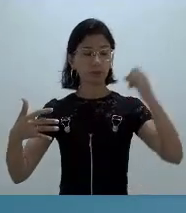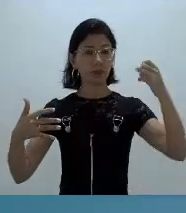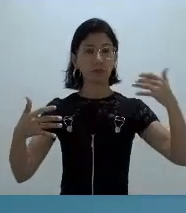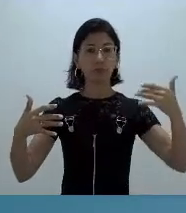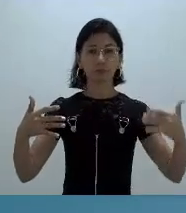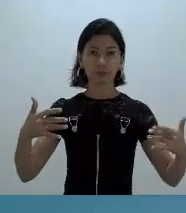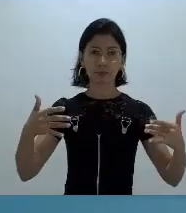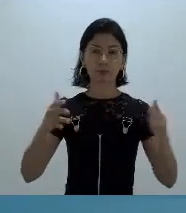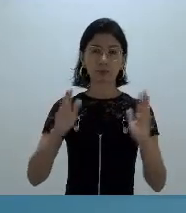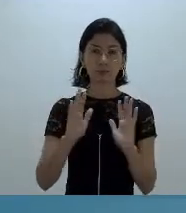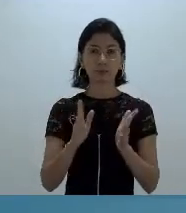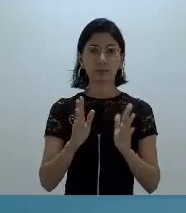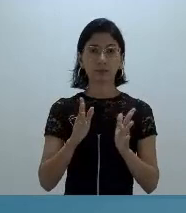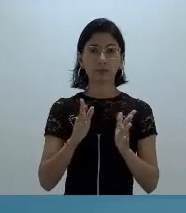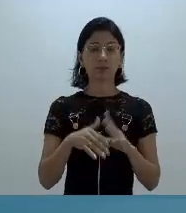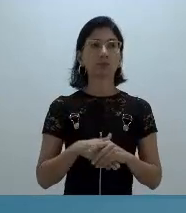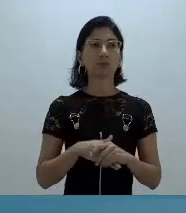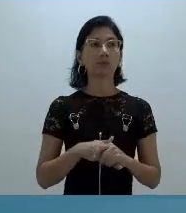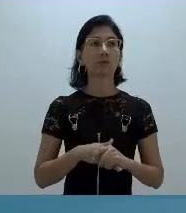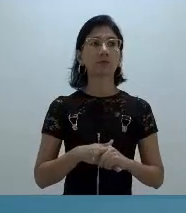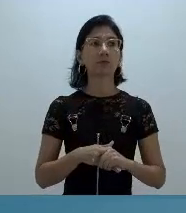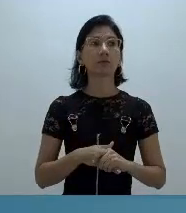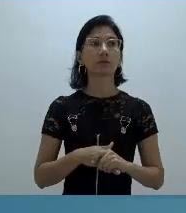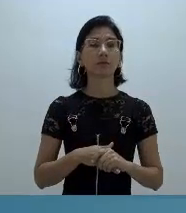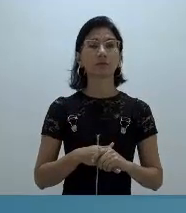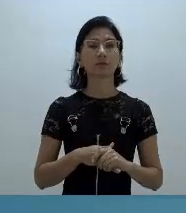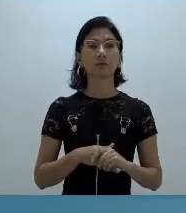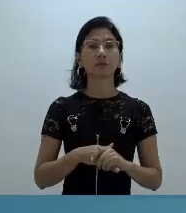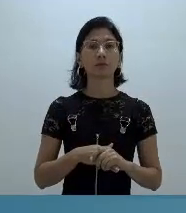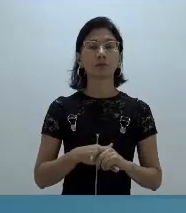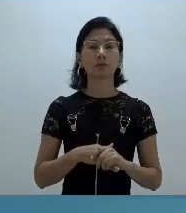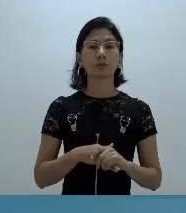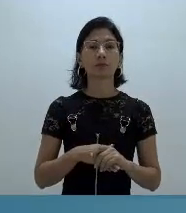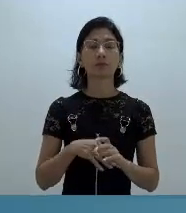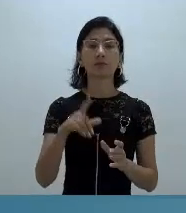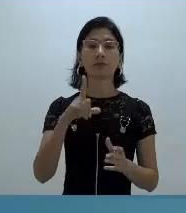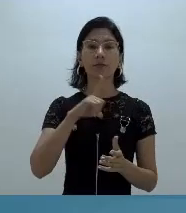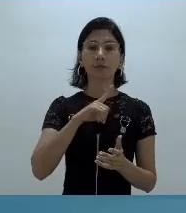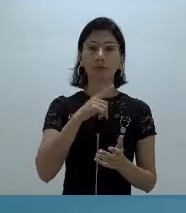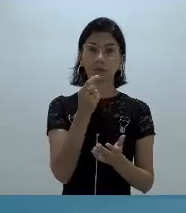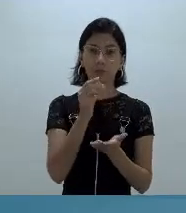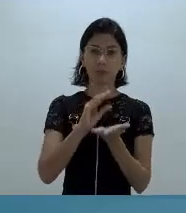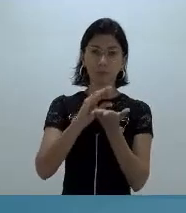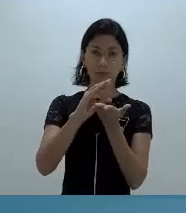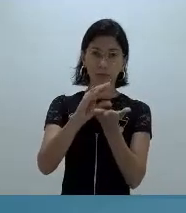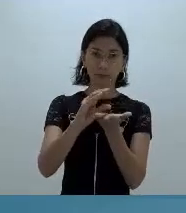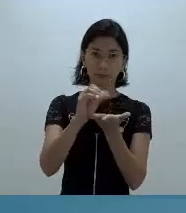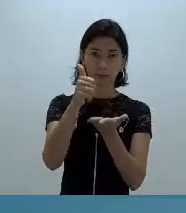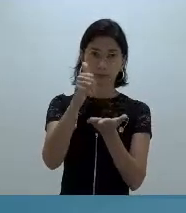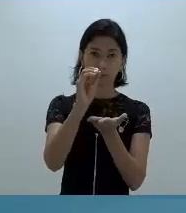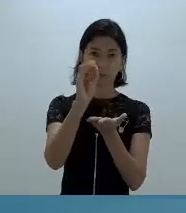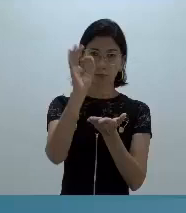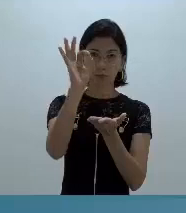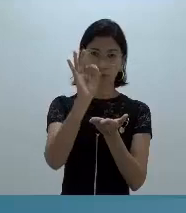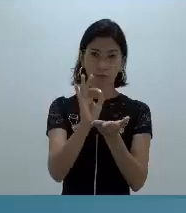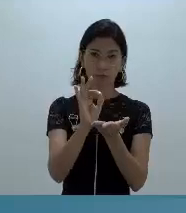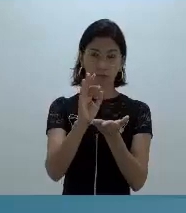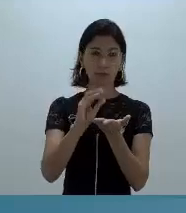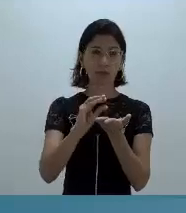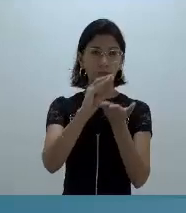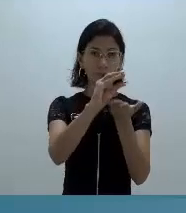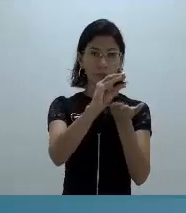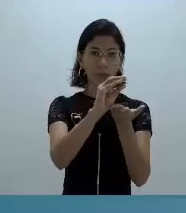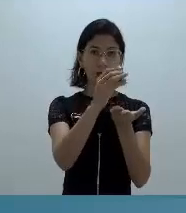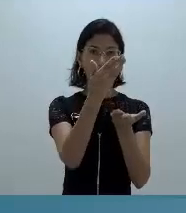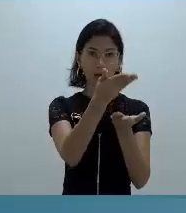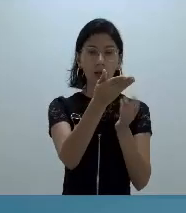condenação, os dois jogadores que estão no salário de comunicativos para reduzir o convênio do nome, acreditando assim, ser medidas